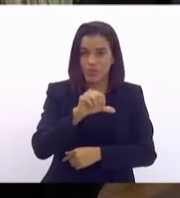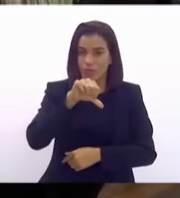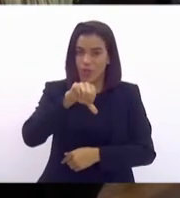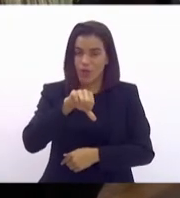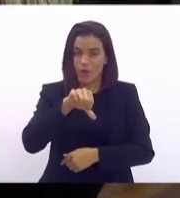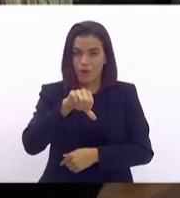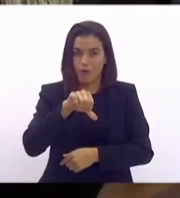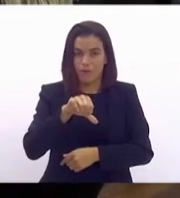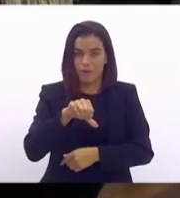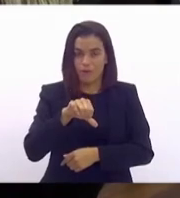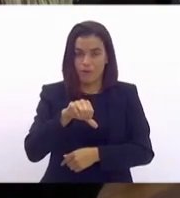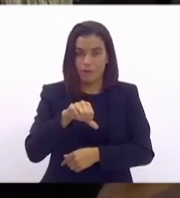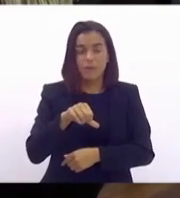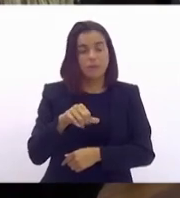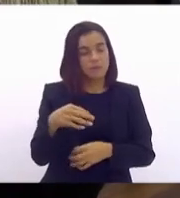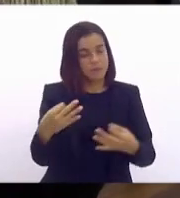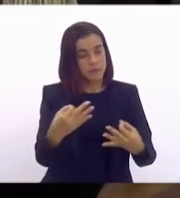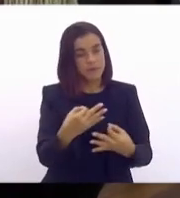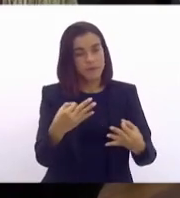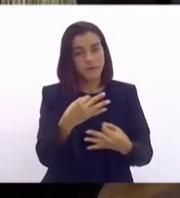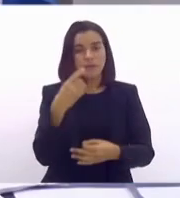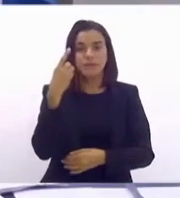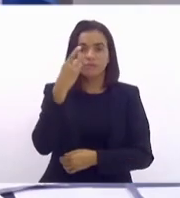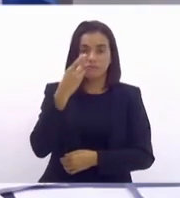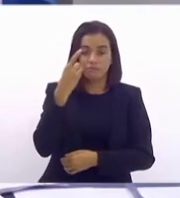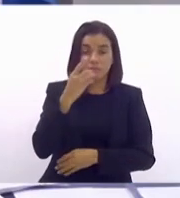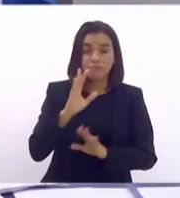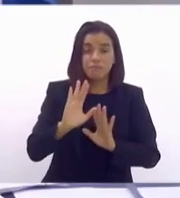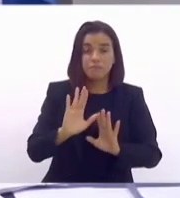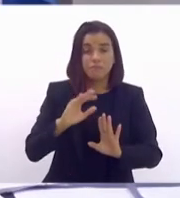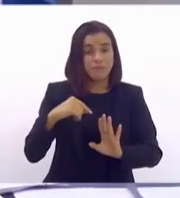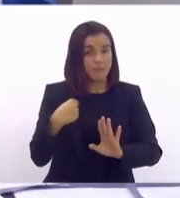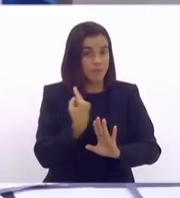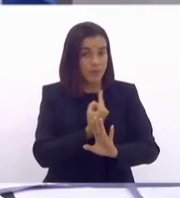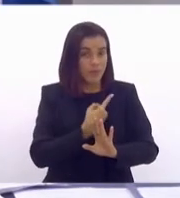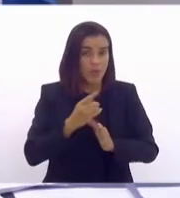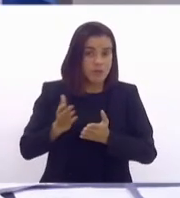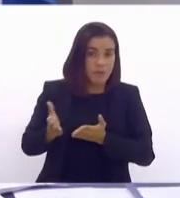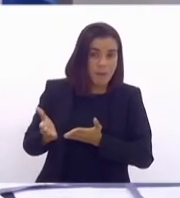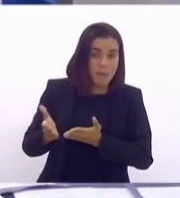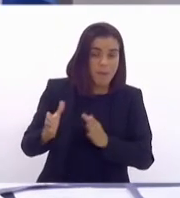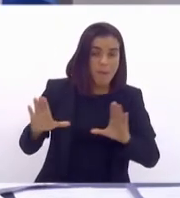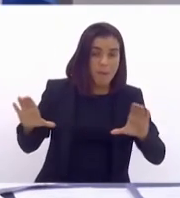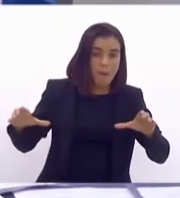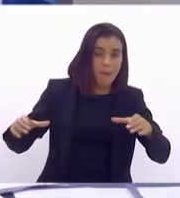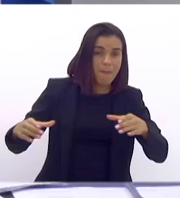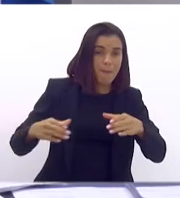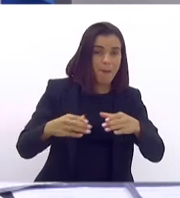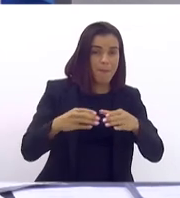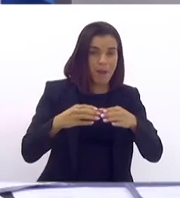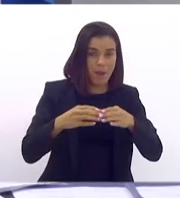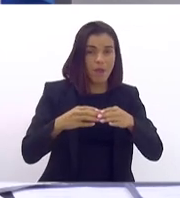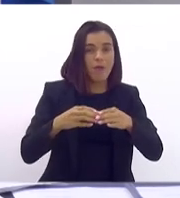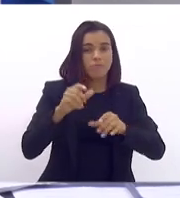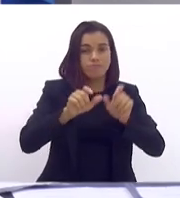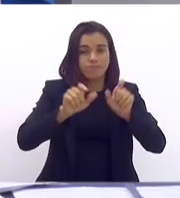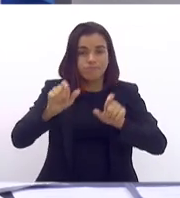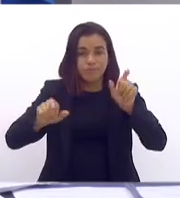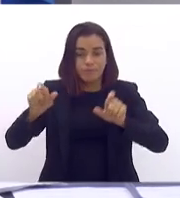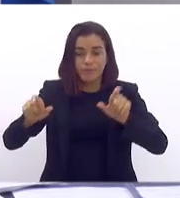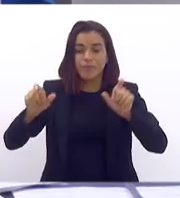Perfeitamente, senhor deputado. Mas para que nós possamos reunir o colegiado e votar uma